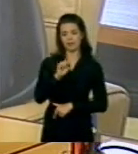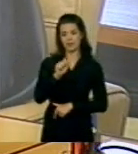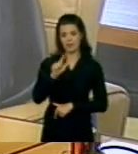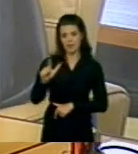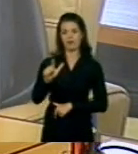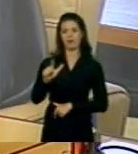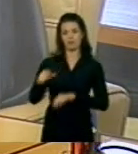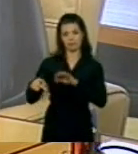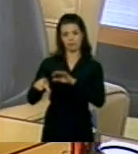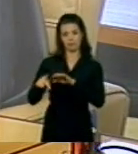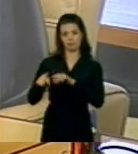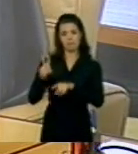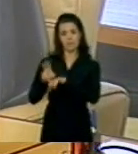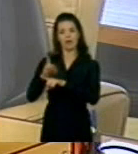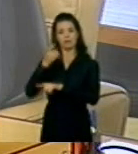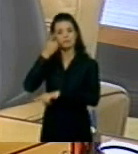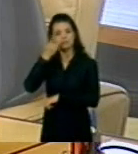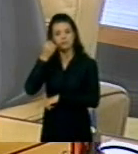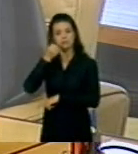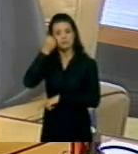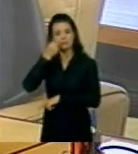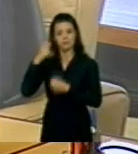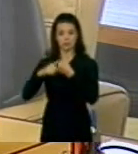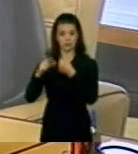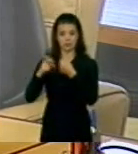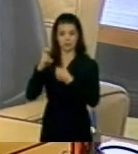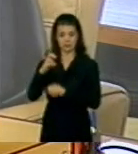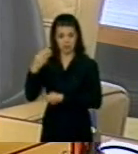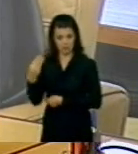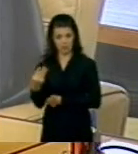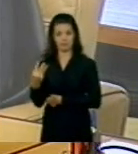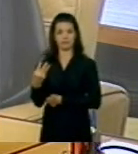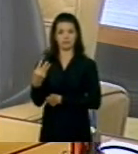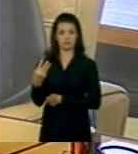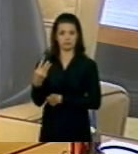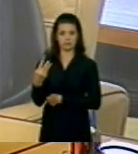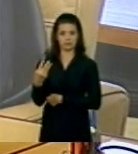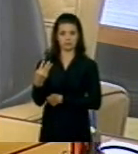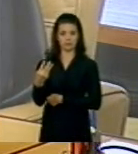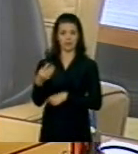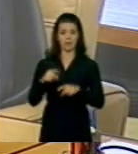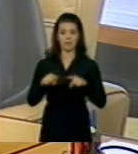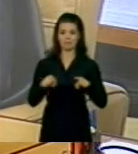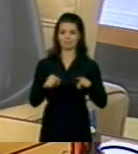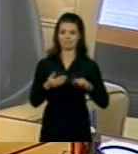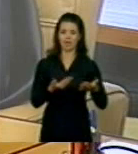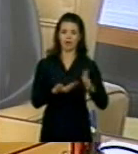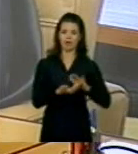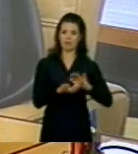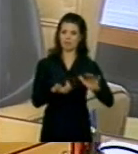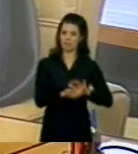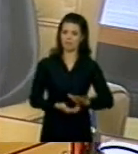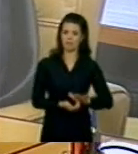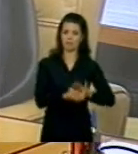de deputados e senadores no caput do artigo 53, repelindo concepções literalistas que